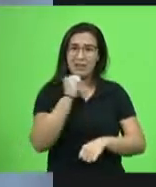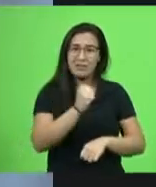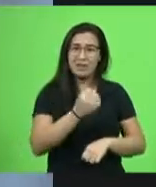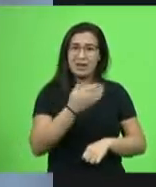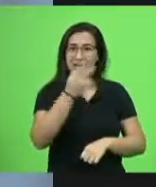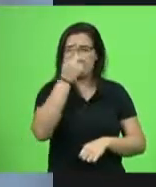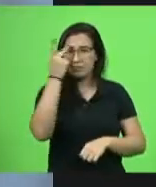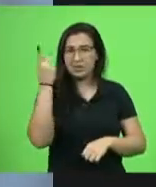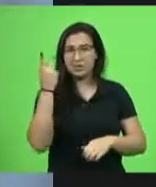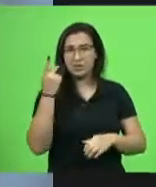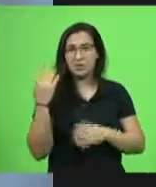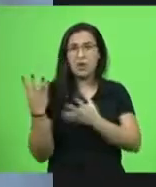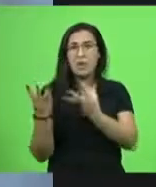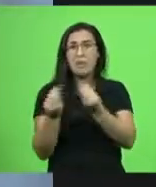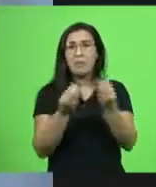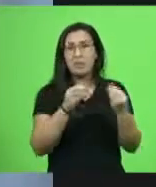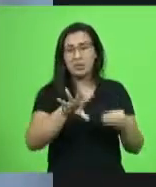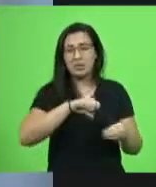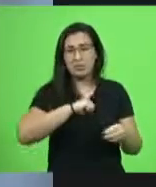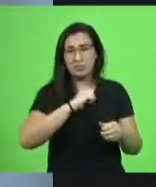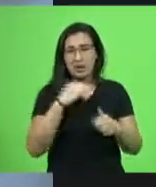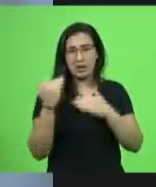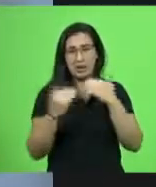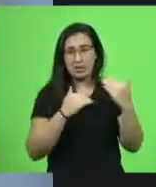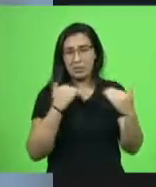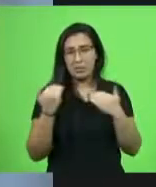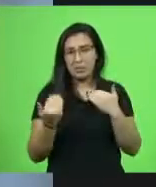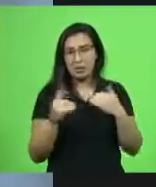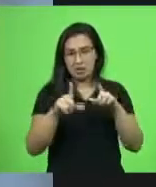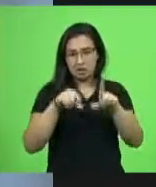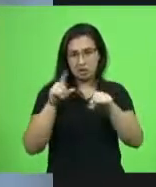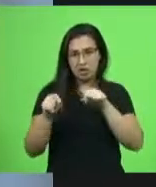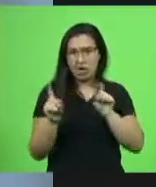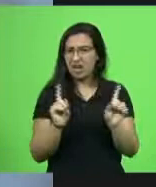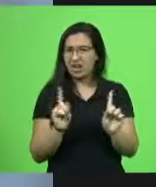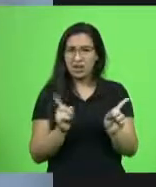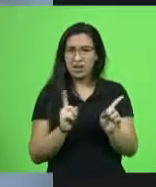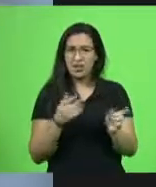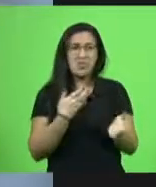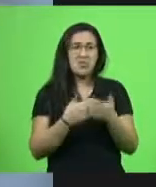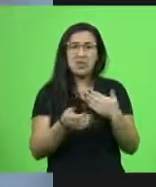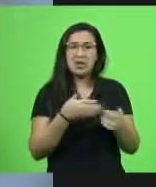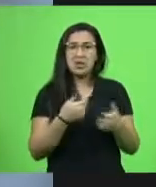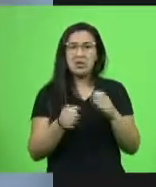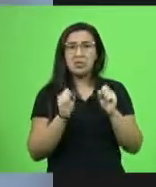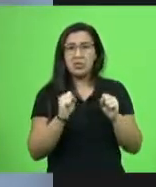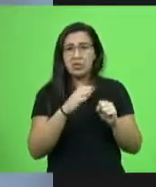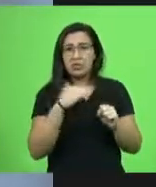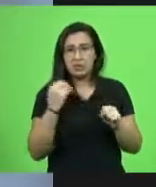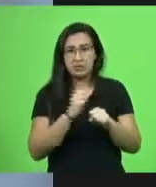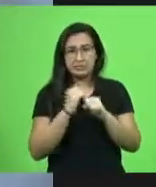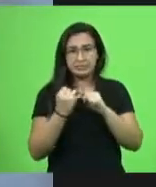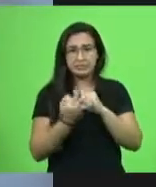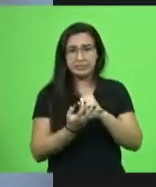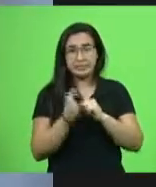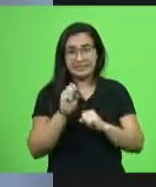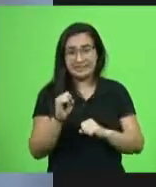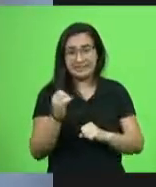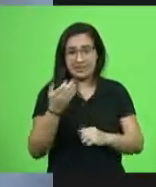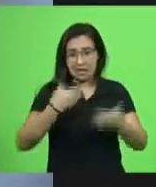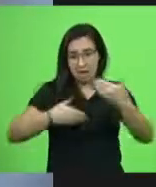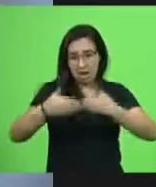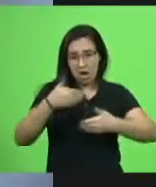olha para quem, e nós não tivermos essa consciência de nos cuidarmos, eu não